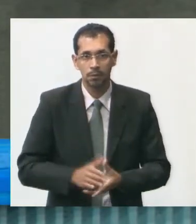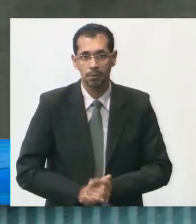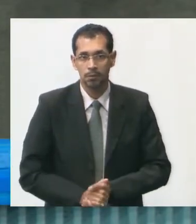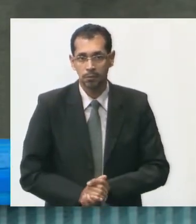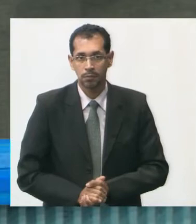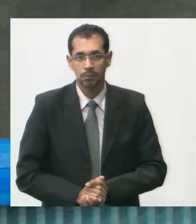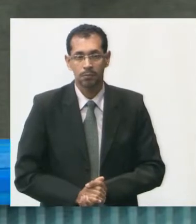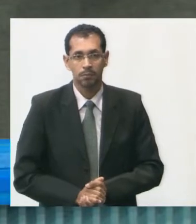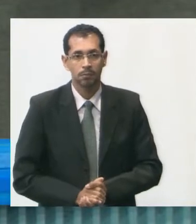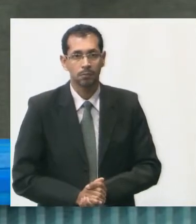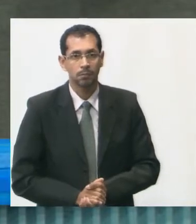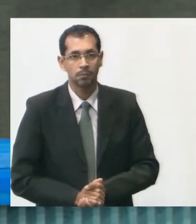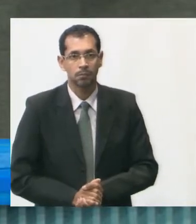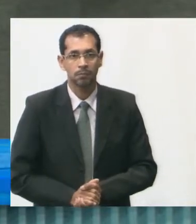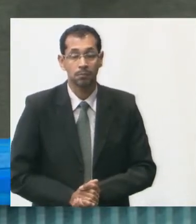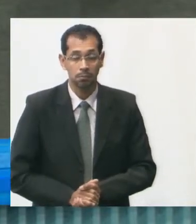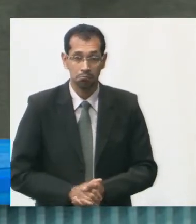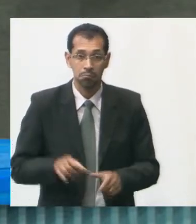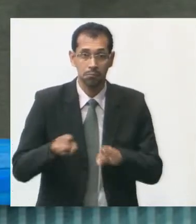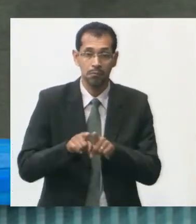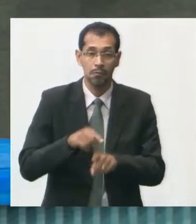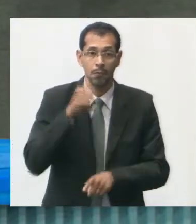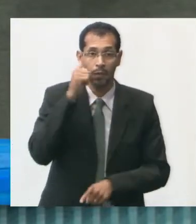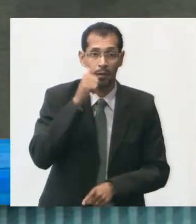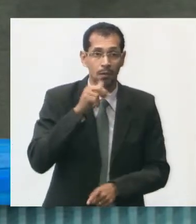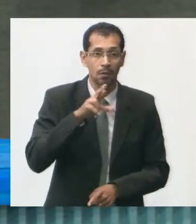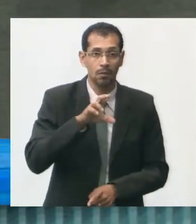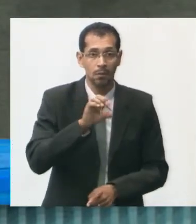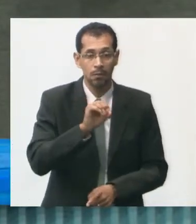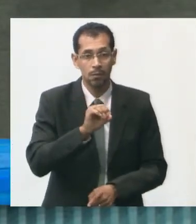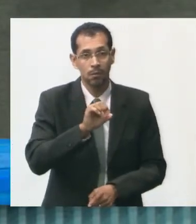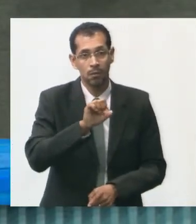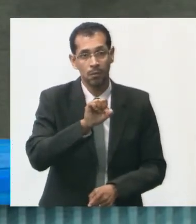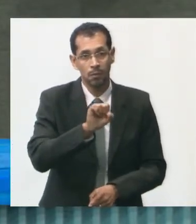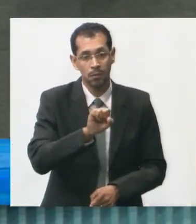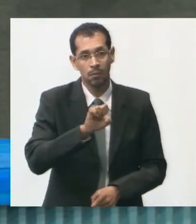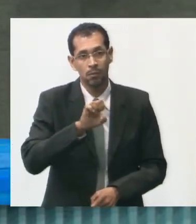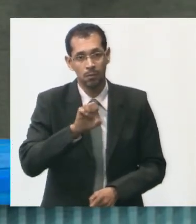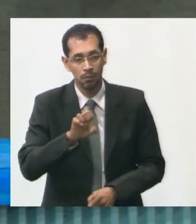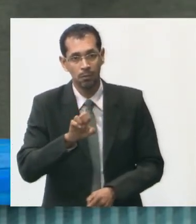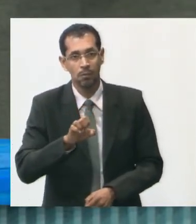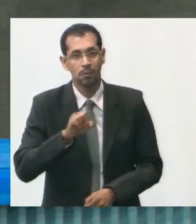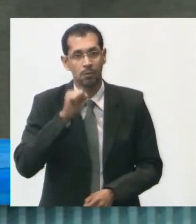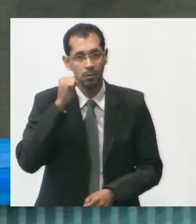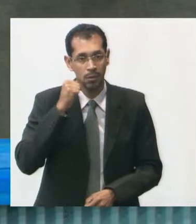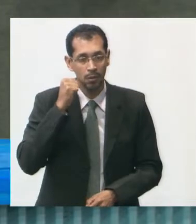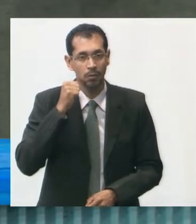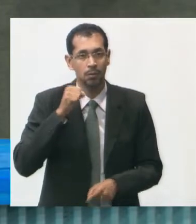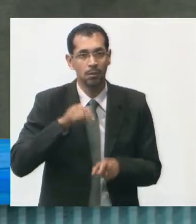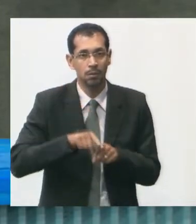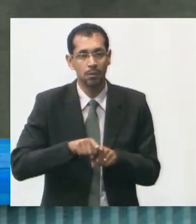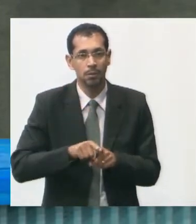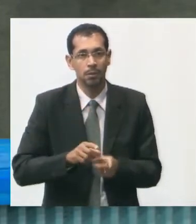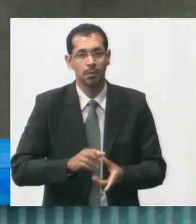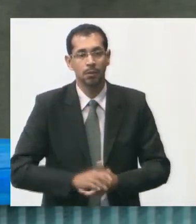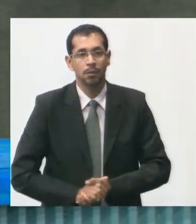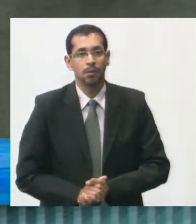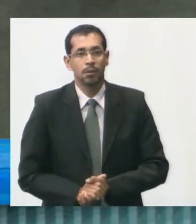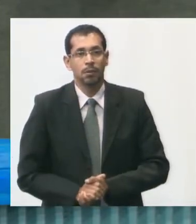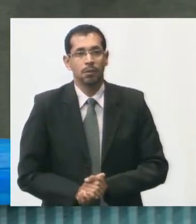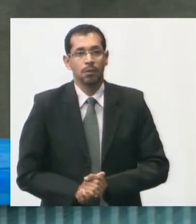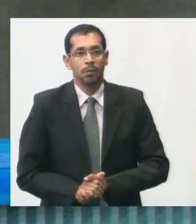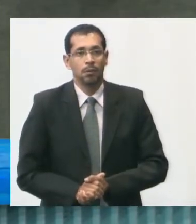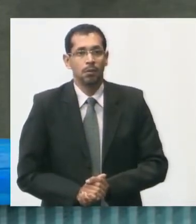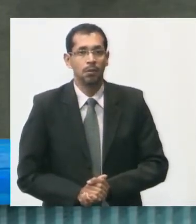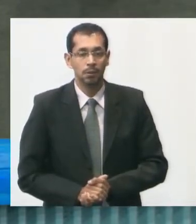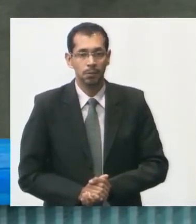desses da Rose também, da nossa senadora Rose de Freitas, enfim, foi bom, o vereador Mazinho lembrou aqui agora, assim,